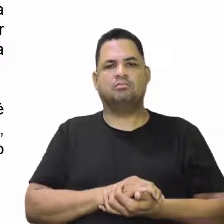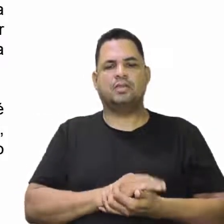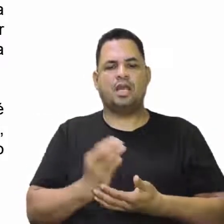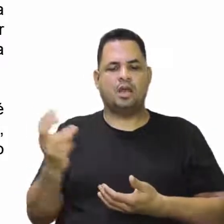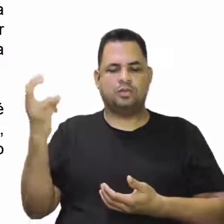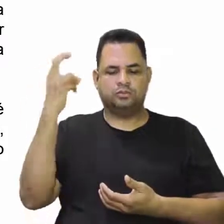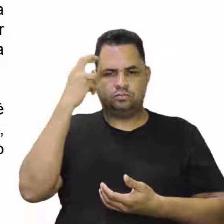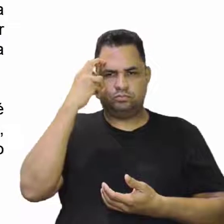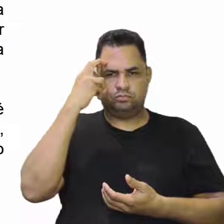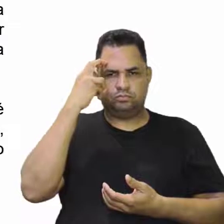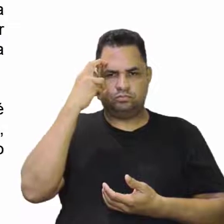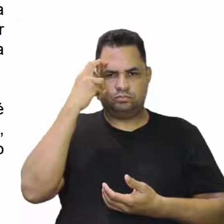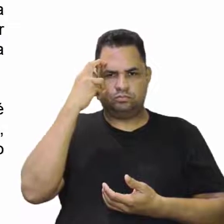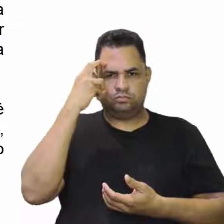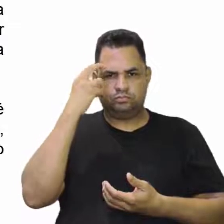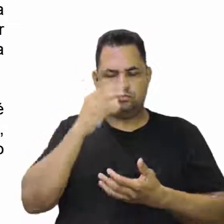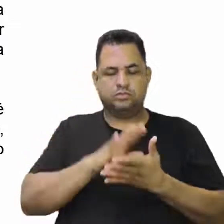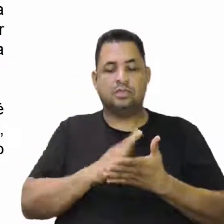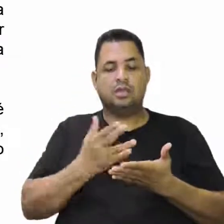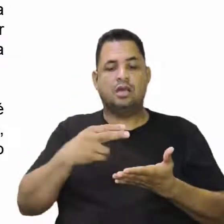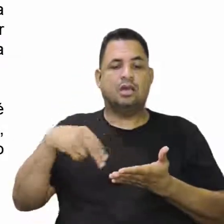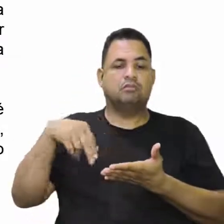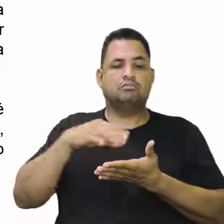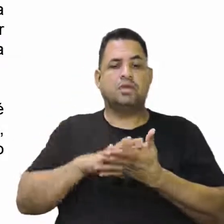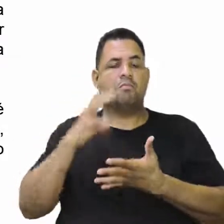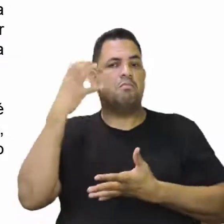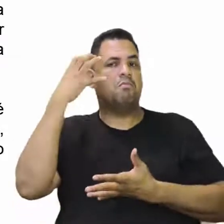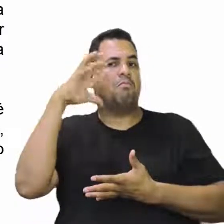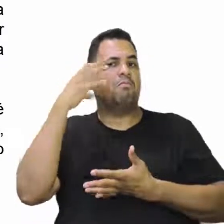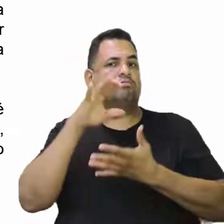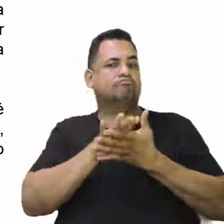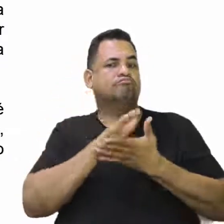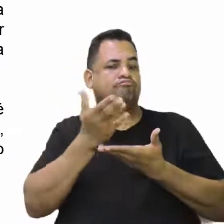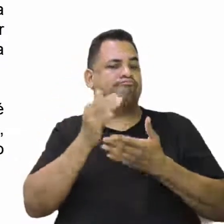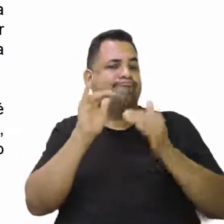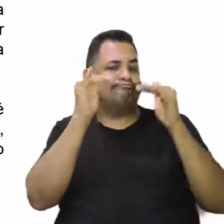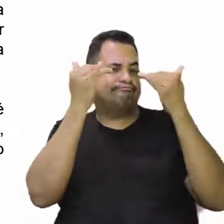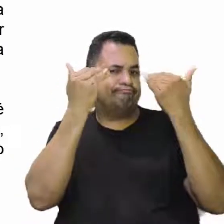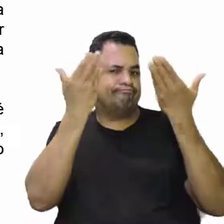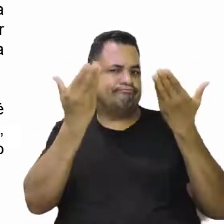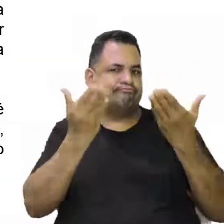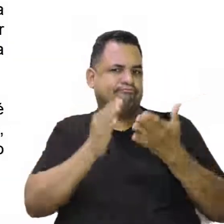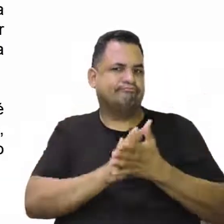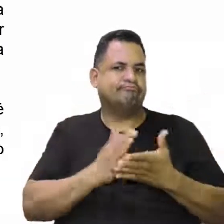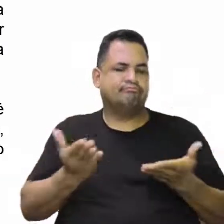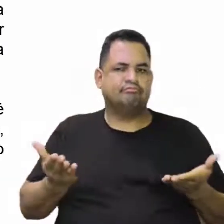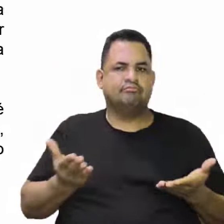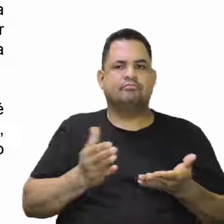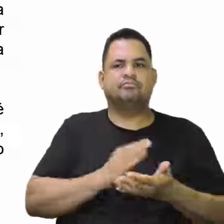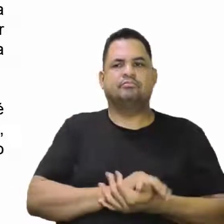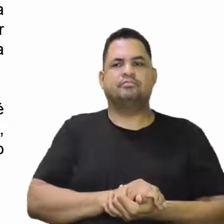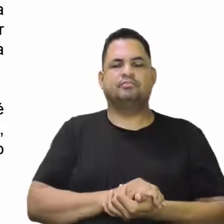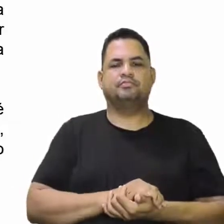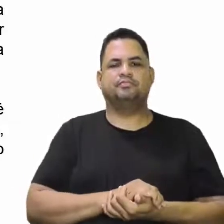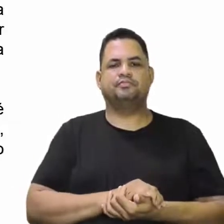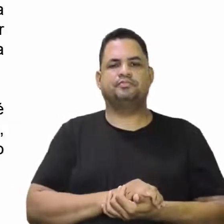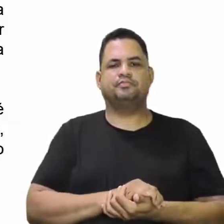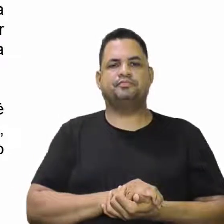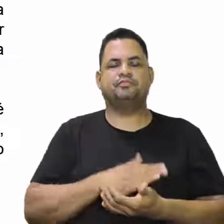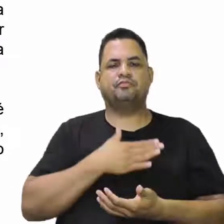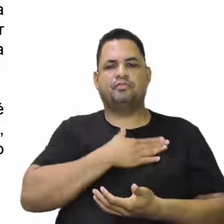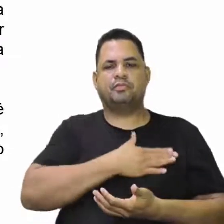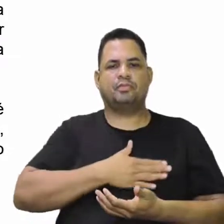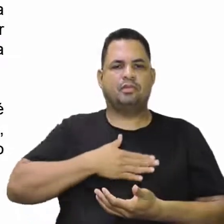cultura, aliás, o ritmo musical que chama a atenção e bastante até, não é? Eles